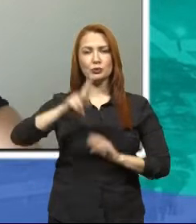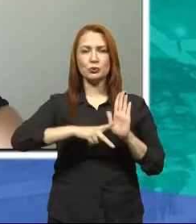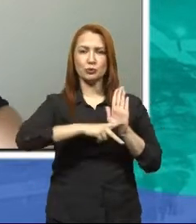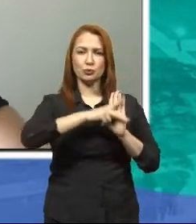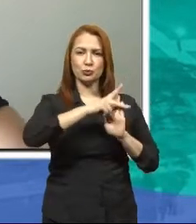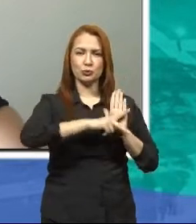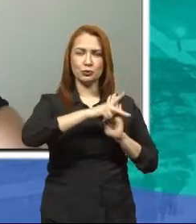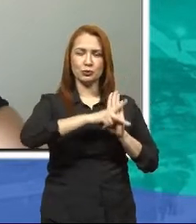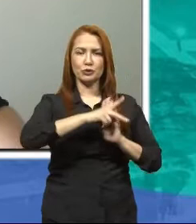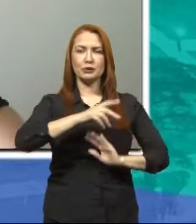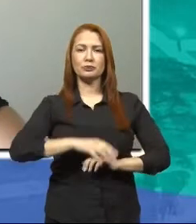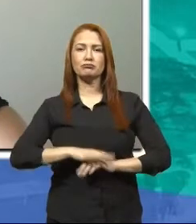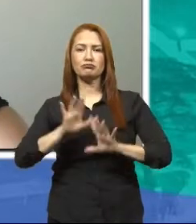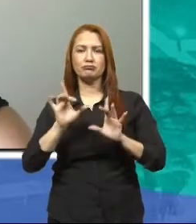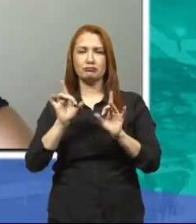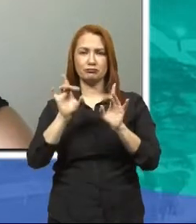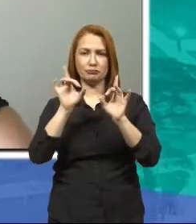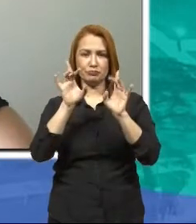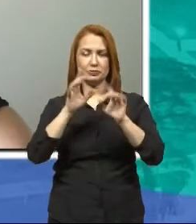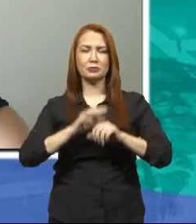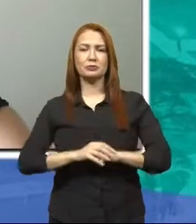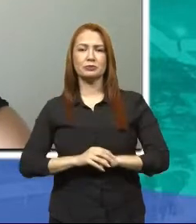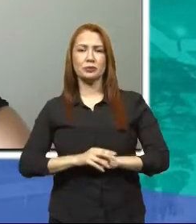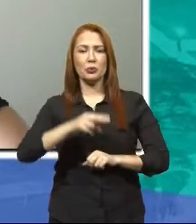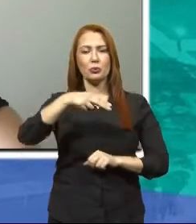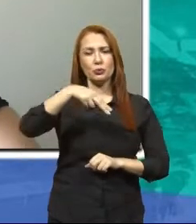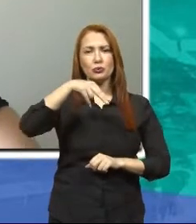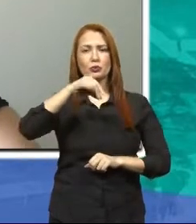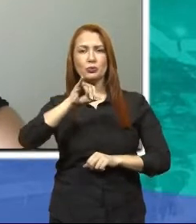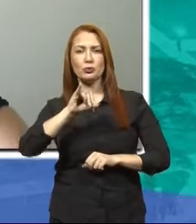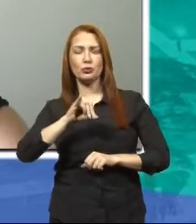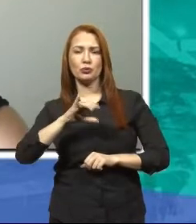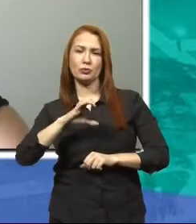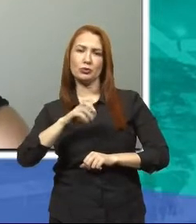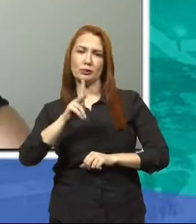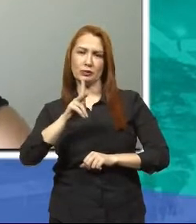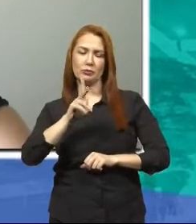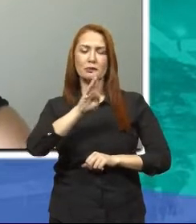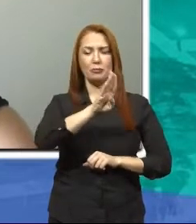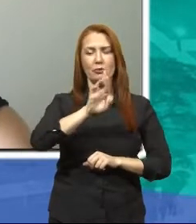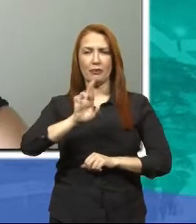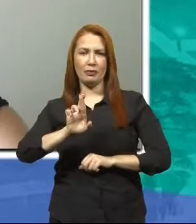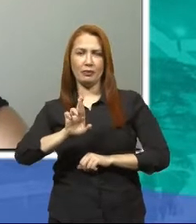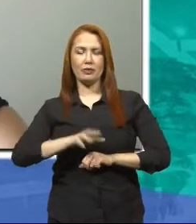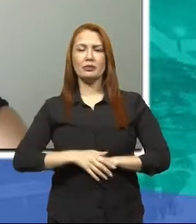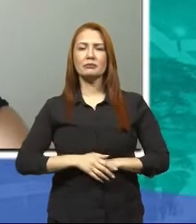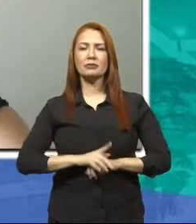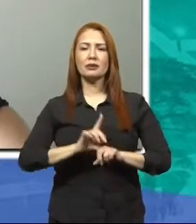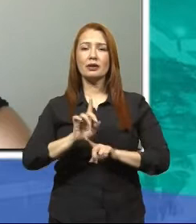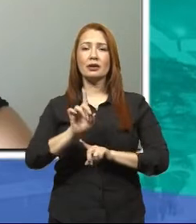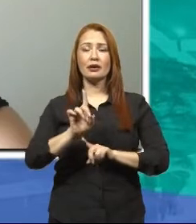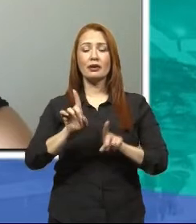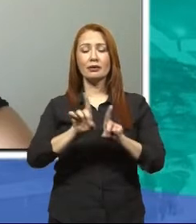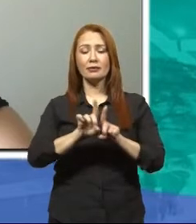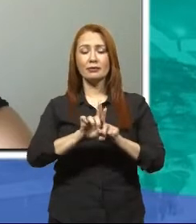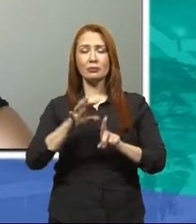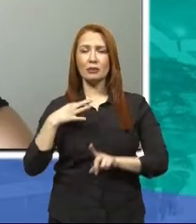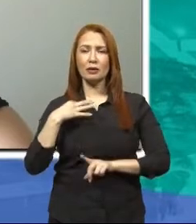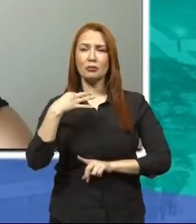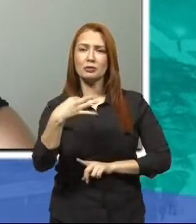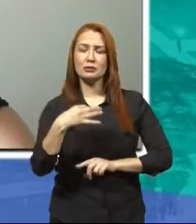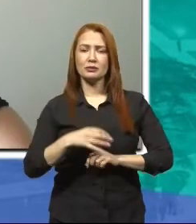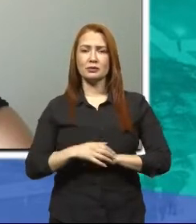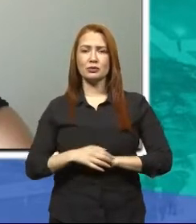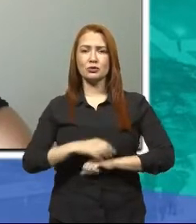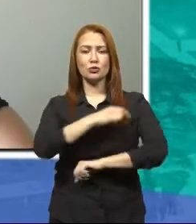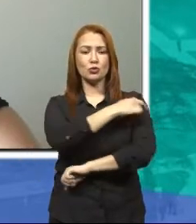projetos especiais do NIC-BR e representante dos operadores de ponto de